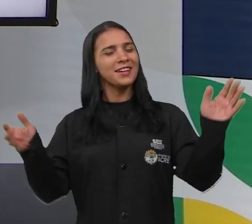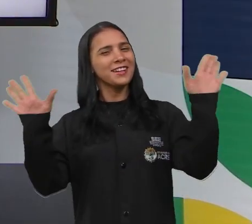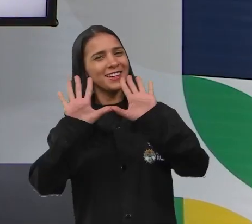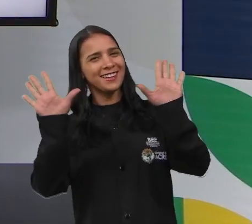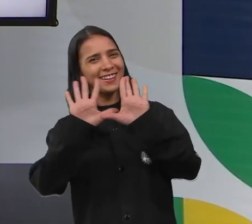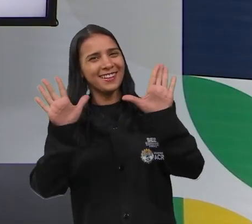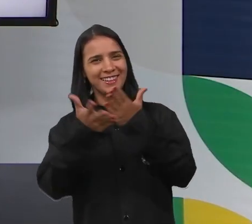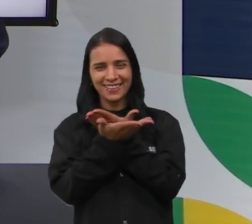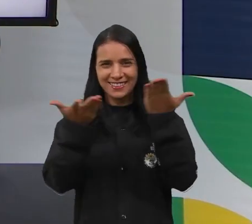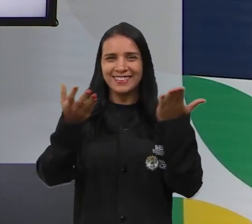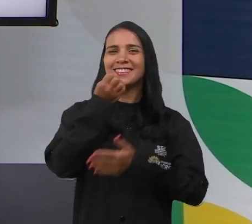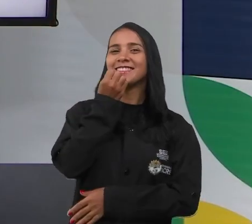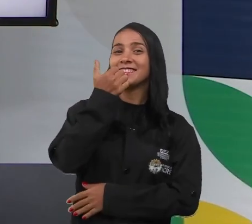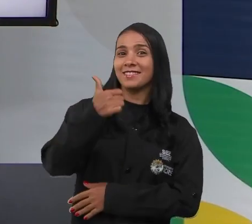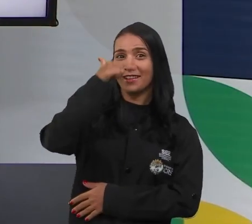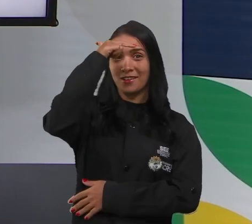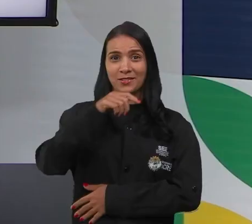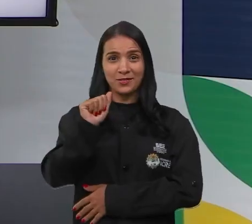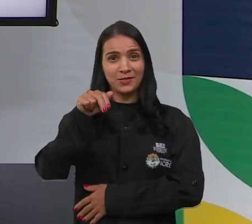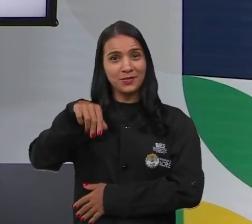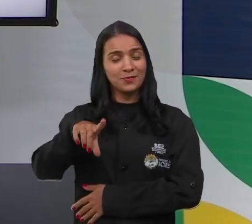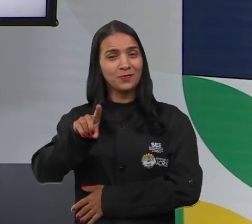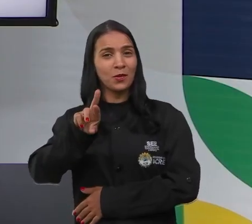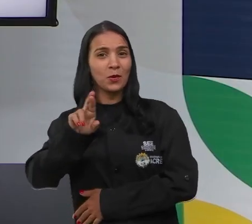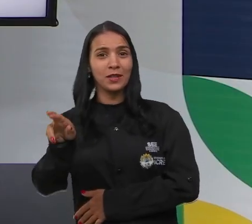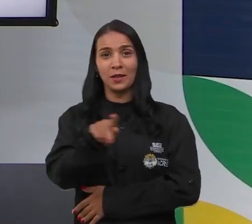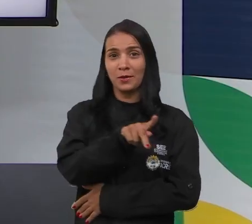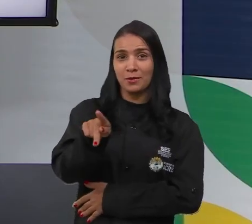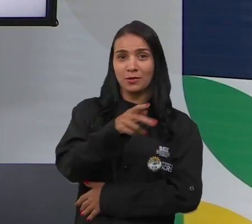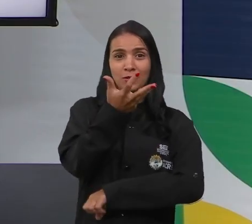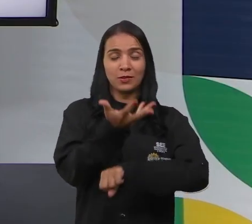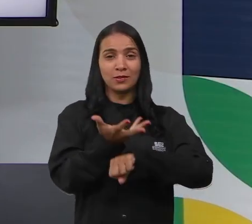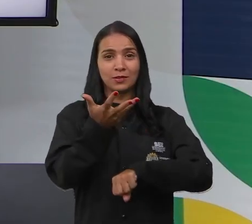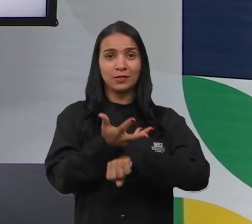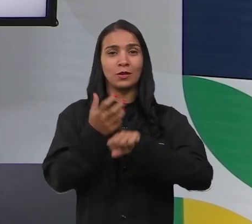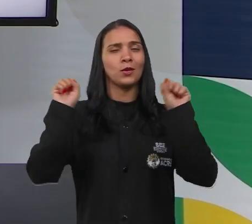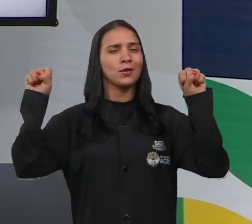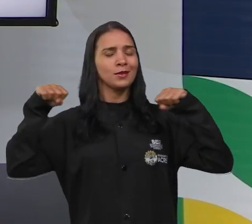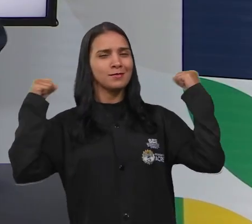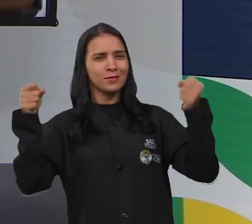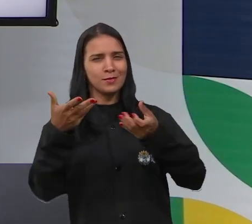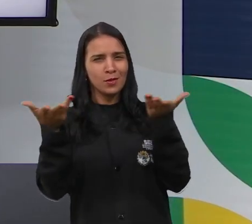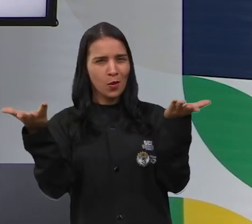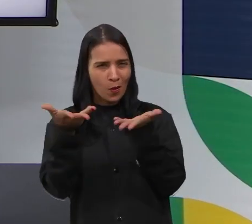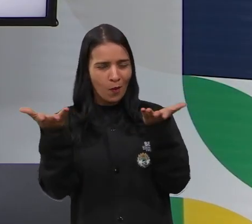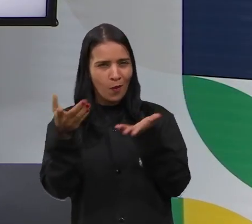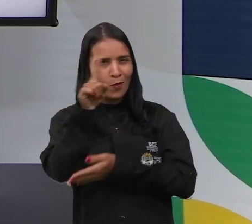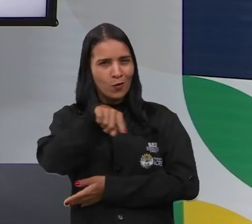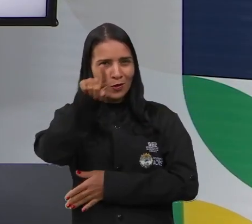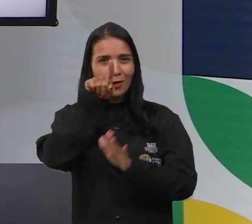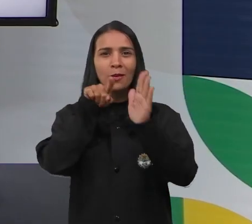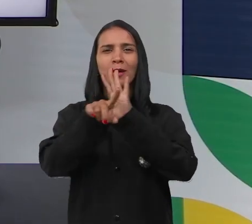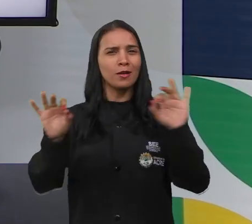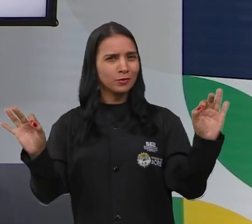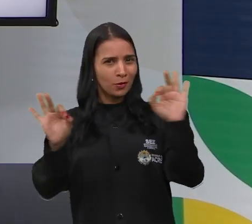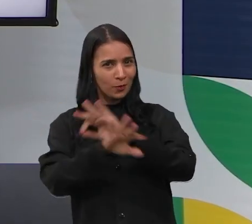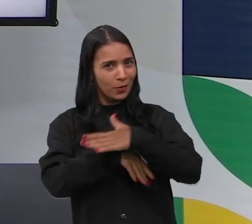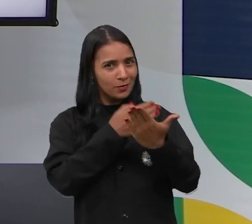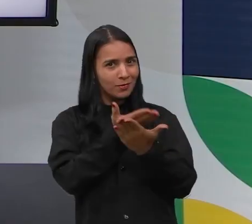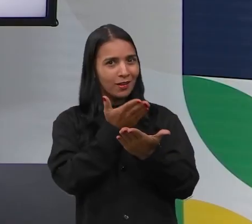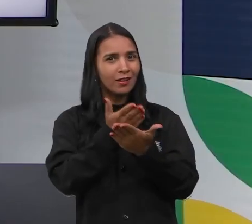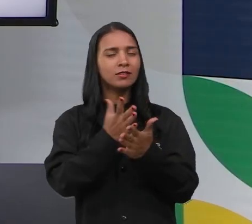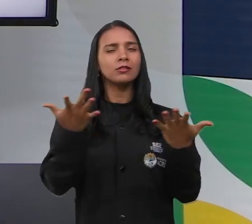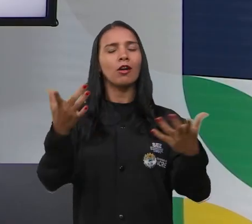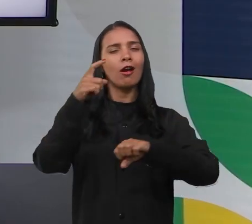E aí, tudo bem com vocês? Eu sou o André Vasconcelos, professor de Educação Física, pronto para mais uma aula delicinha, mas agora de uma forma um pouco